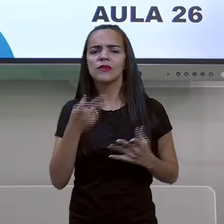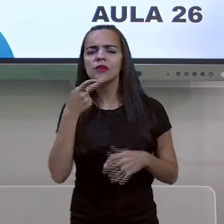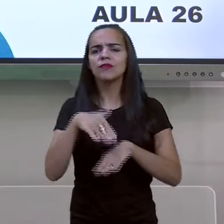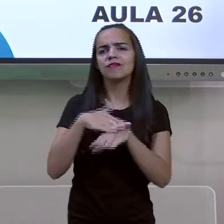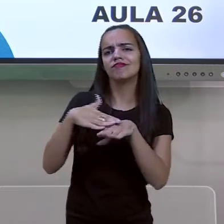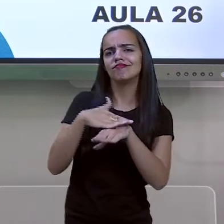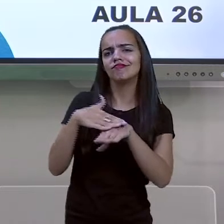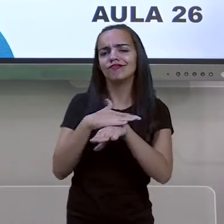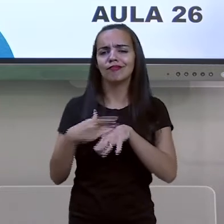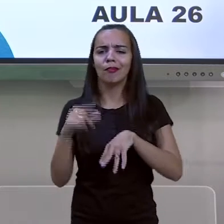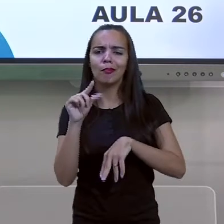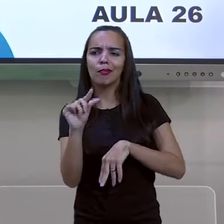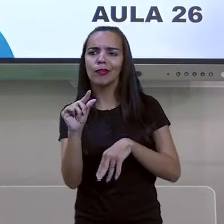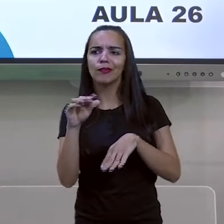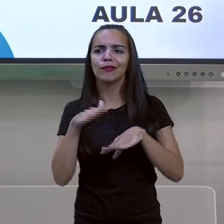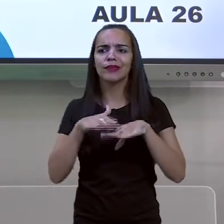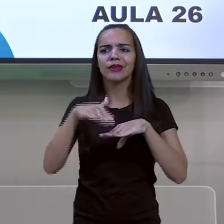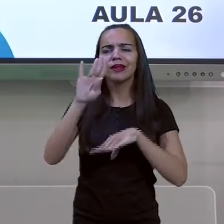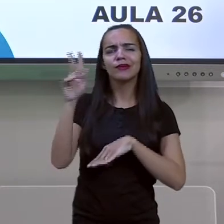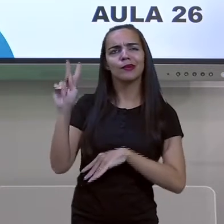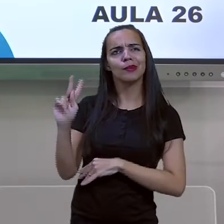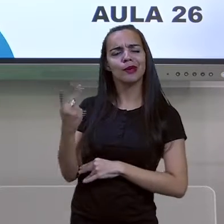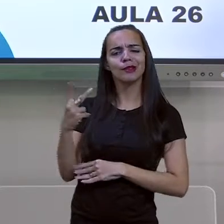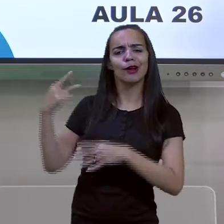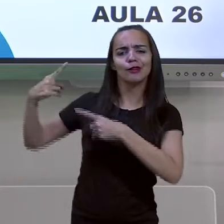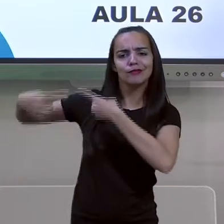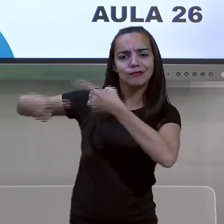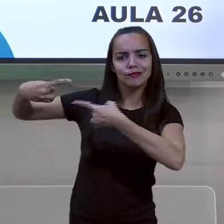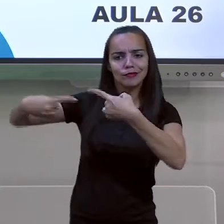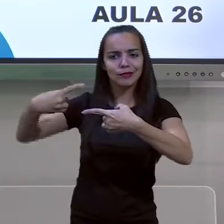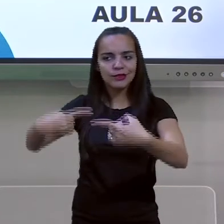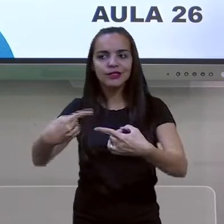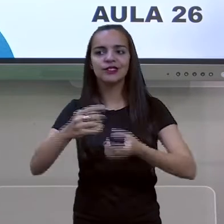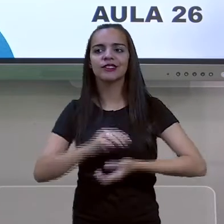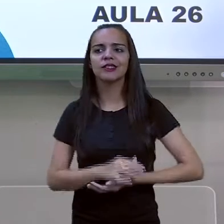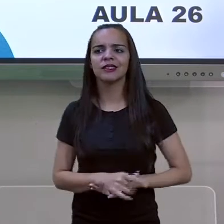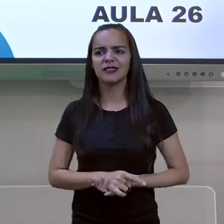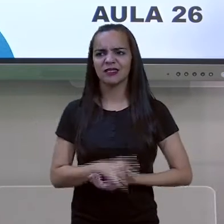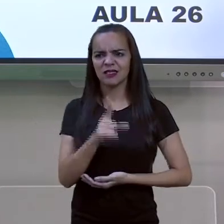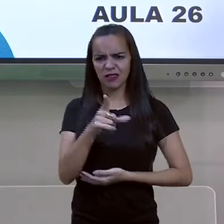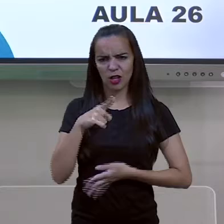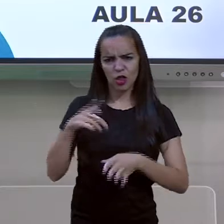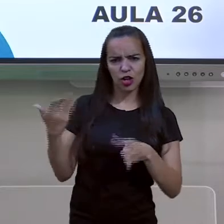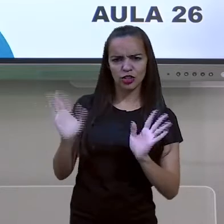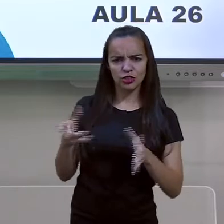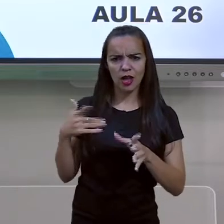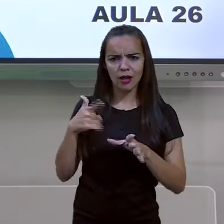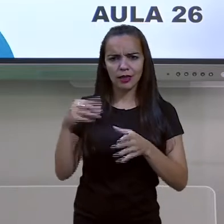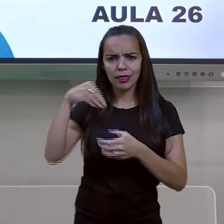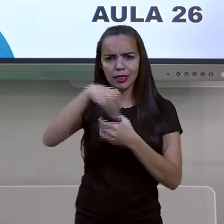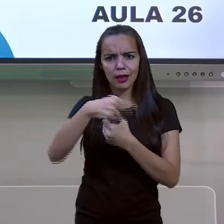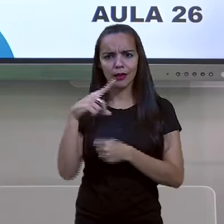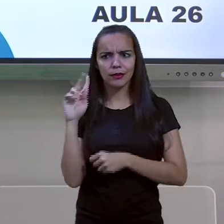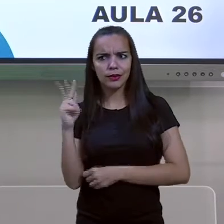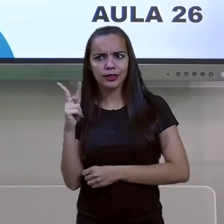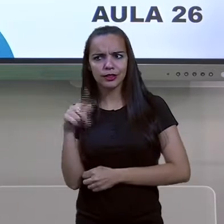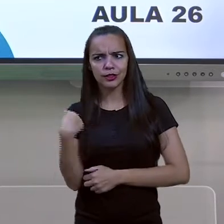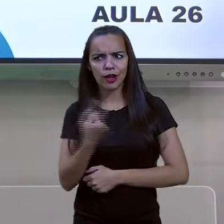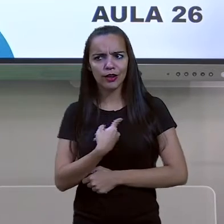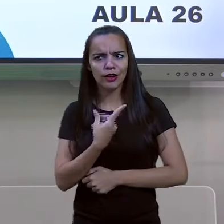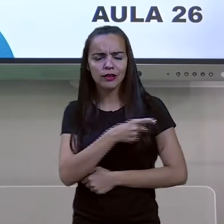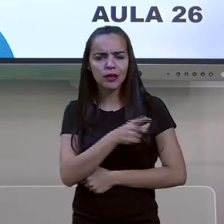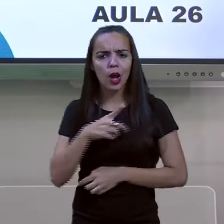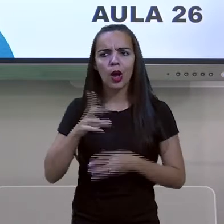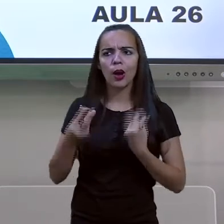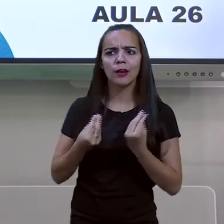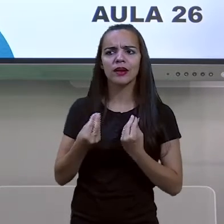um pouquinho mais sobre a história no nosso cotidiano. Fazemos parte da história? Estamos inclusos na